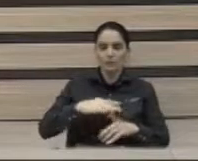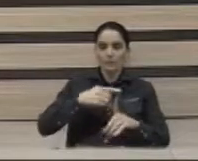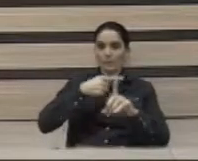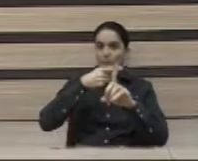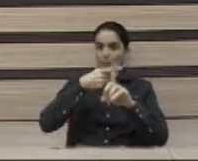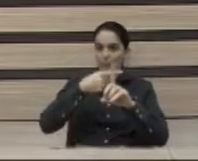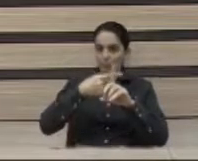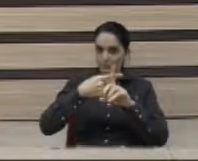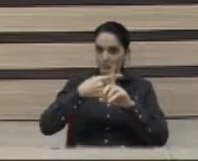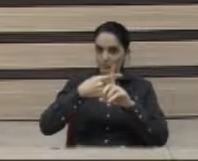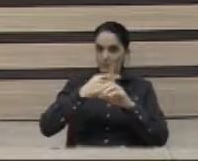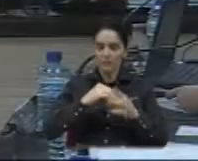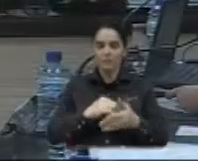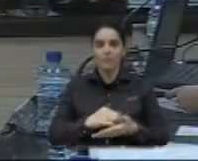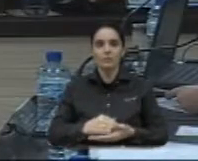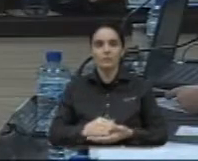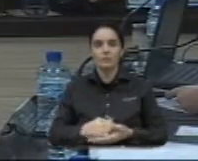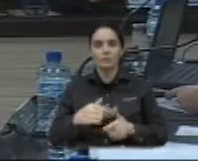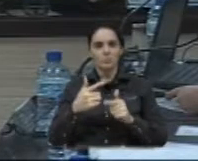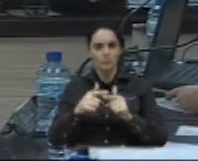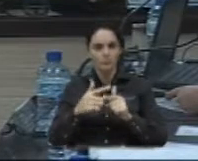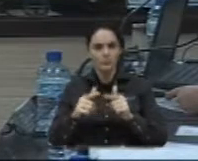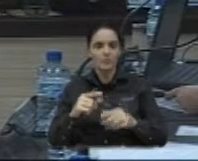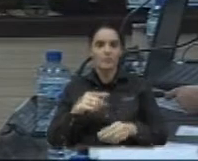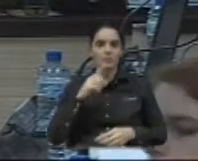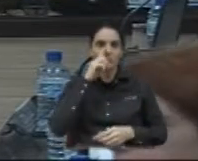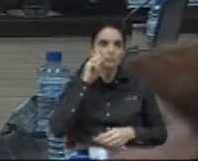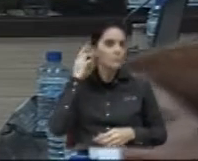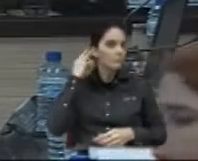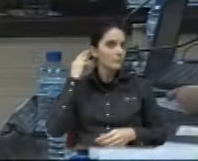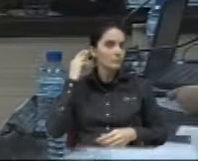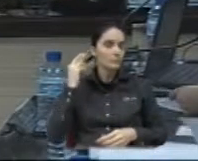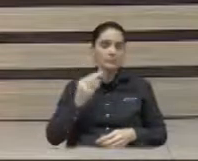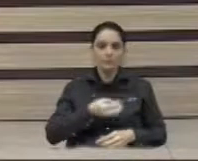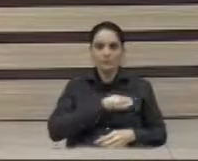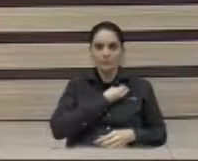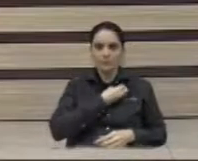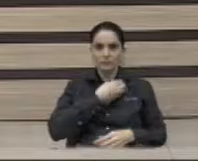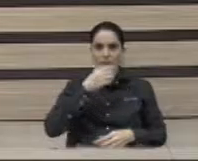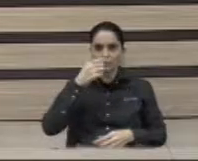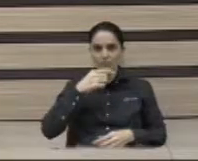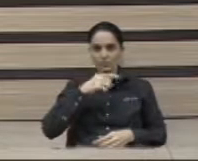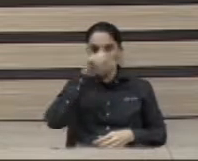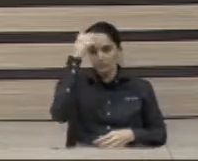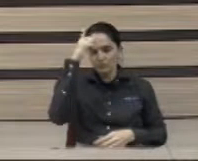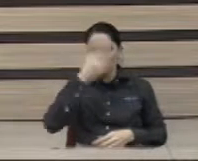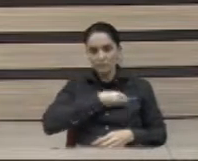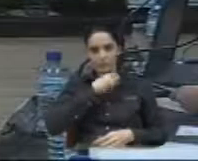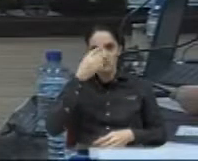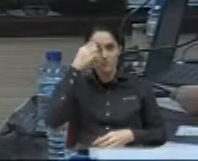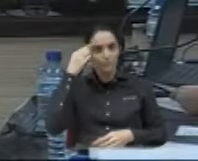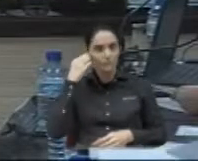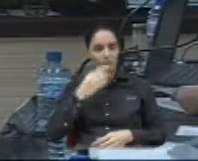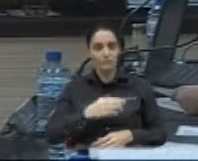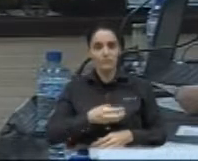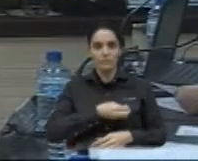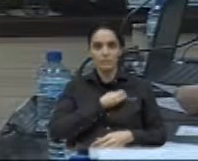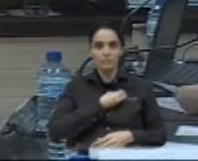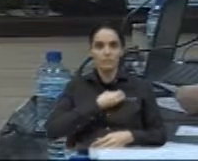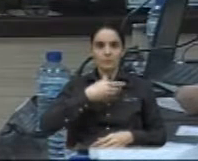Ronei Costa Martins Silva. Presente. Sidney Pascotto. Presente. Wilson Nunes Cerqueira. Presente.